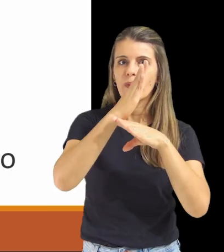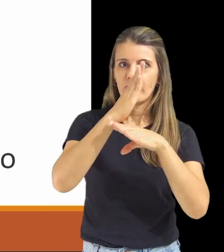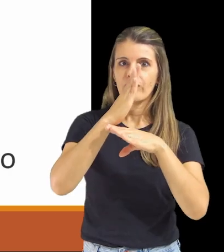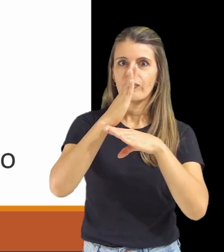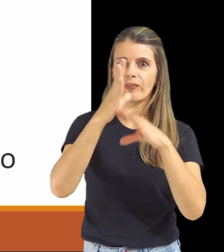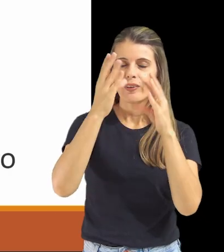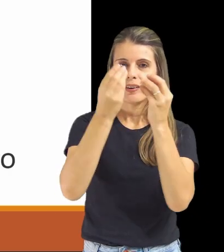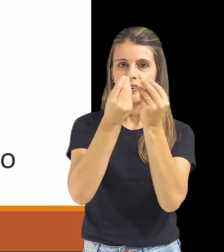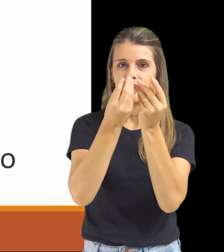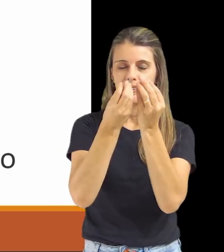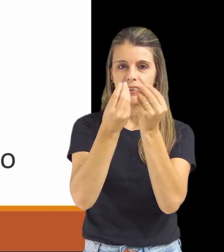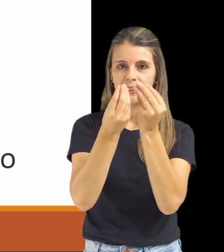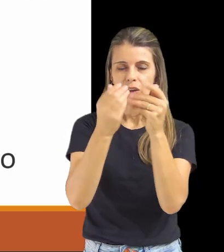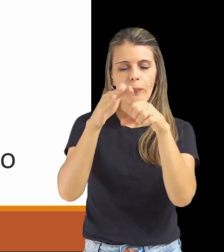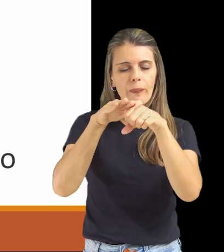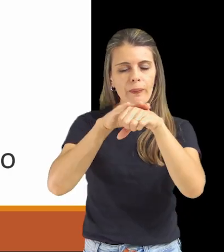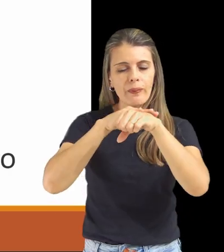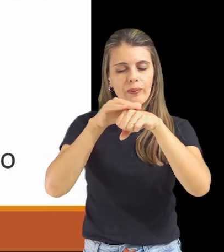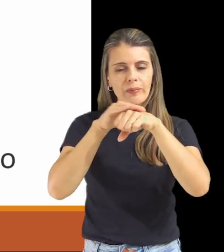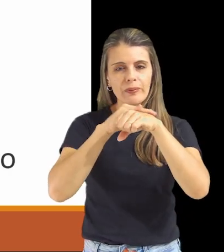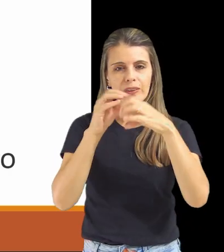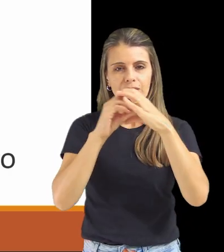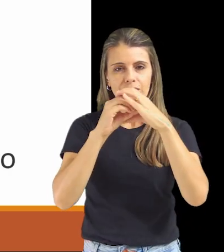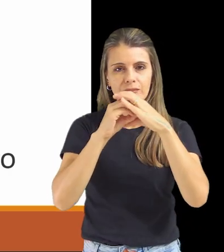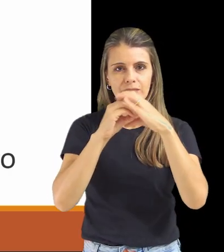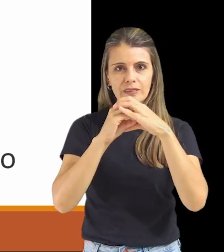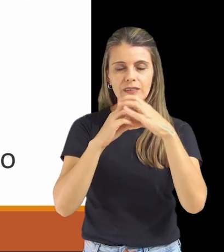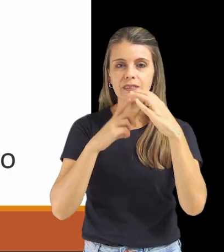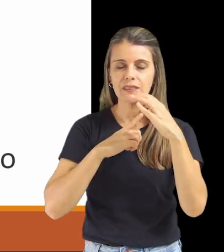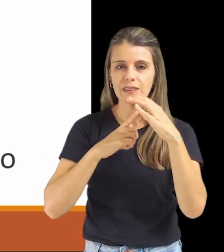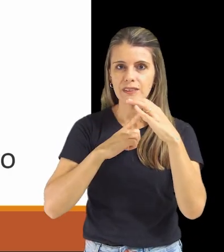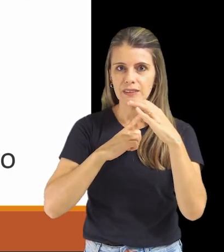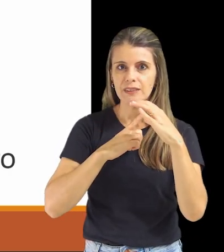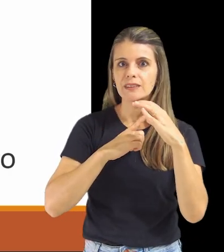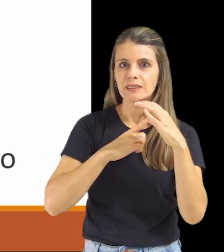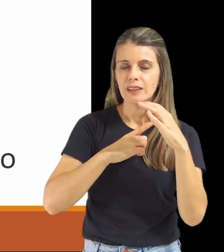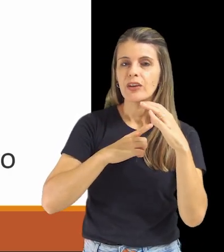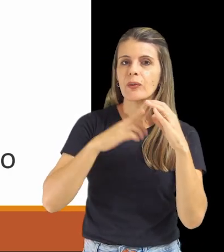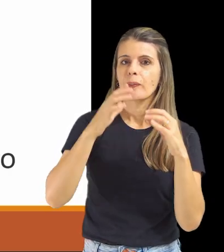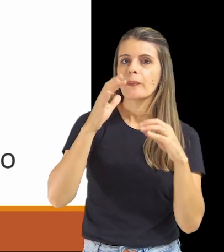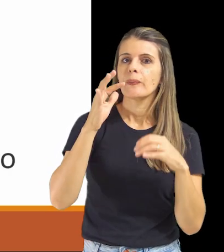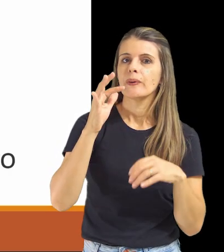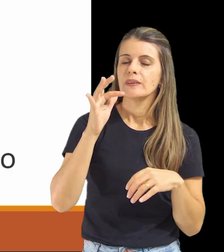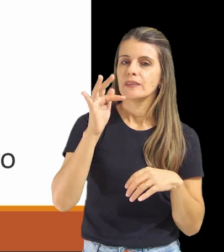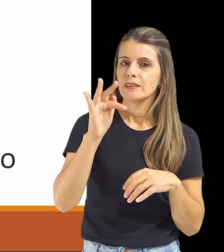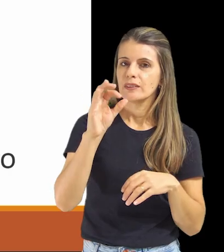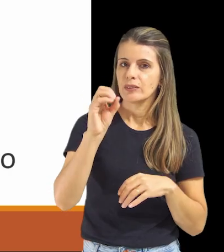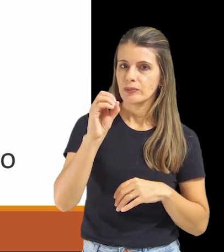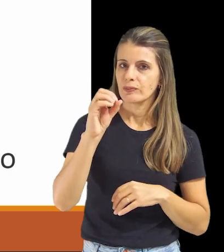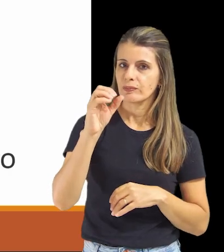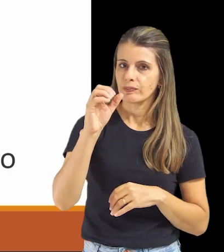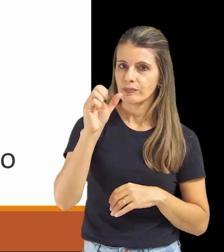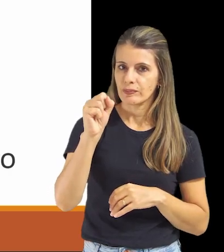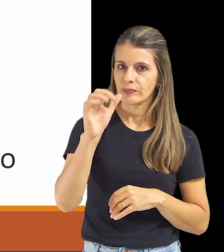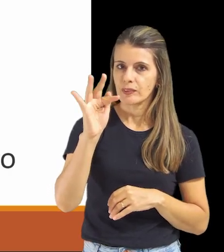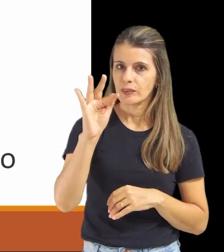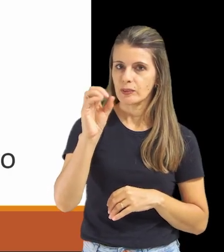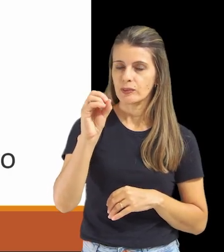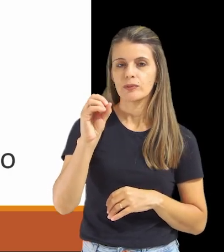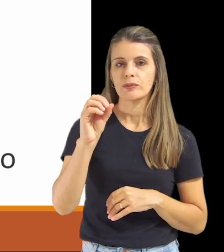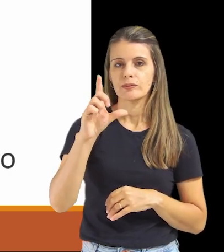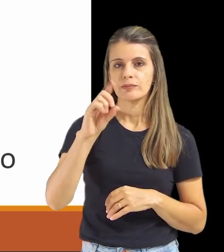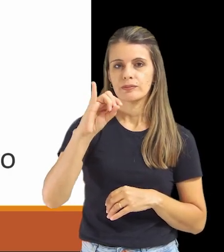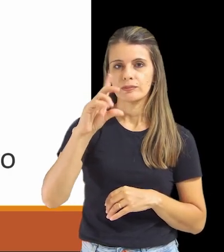de solvente na membrana celular. Então, como eu tenho os fosfolipídios fazendo parte dessa estrutura, ela